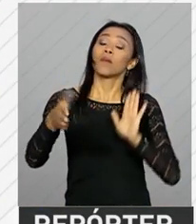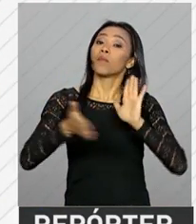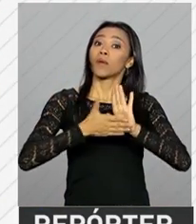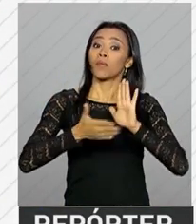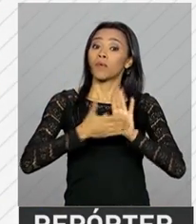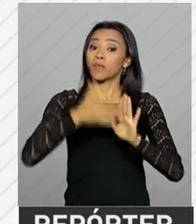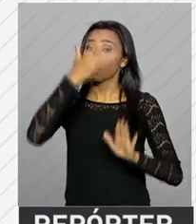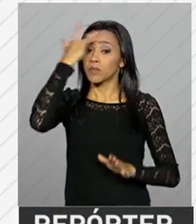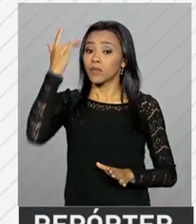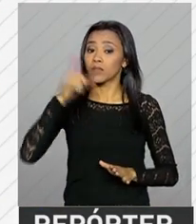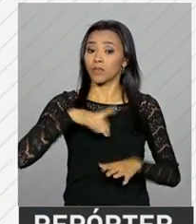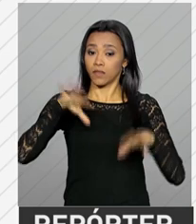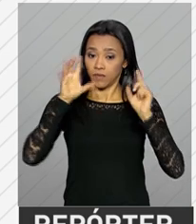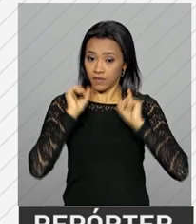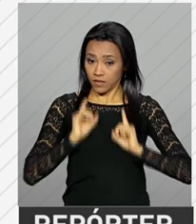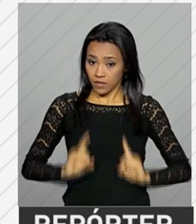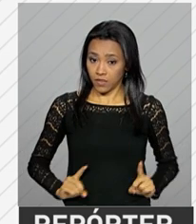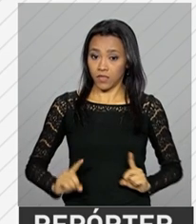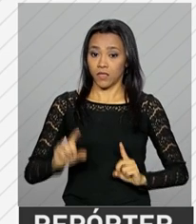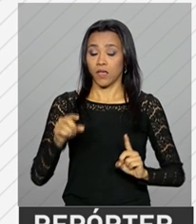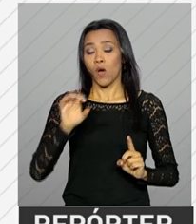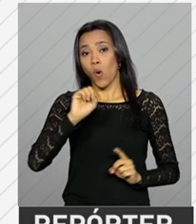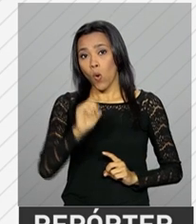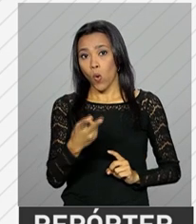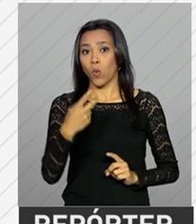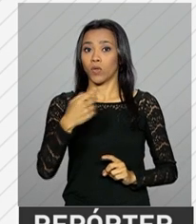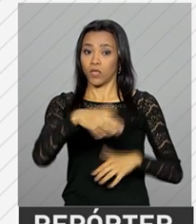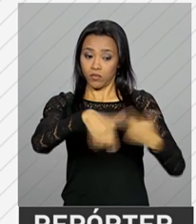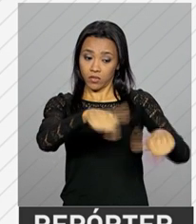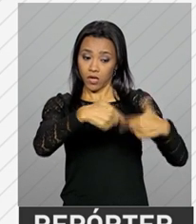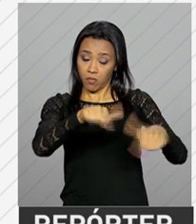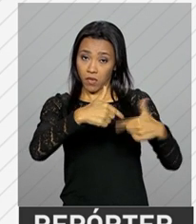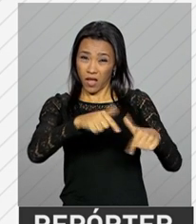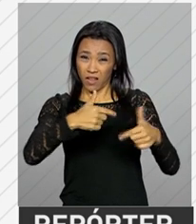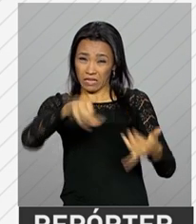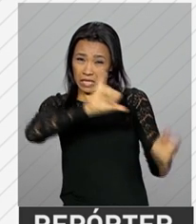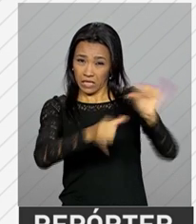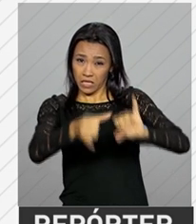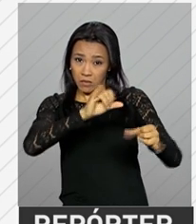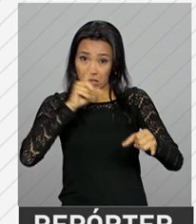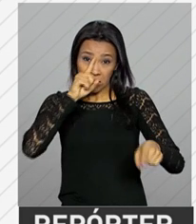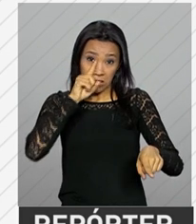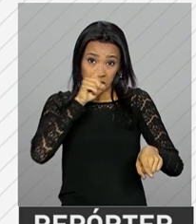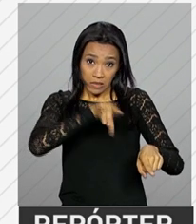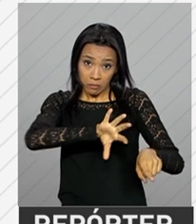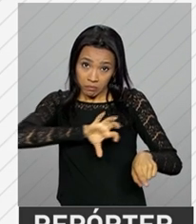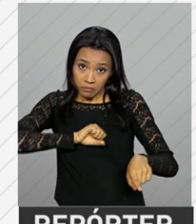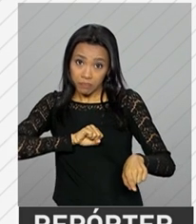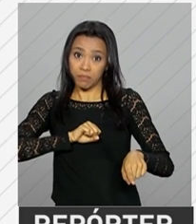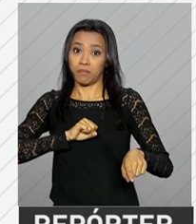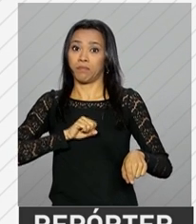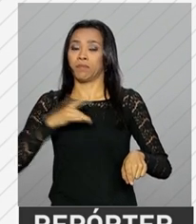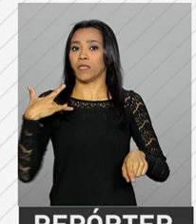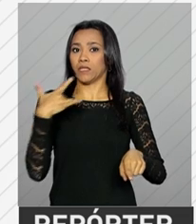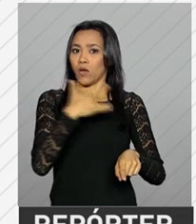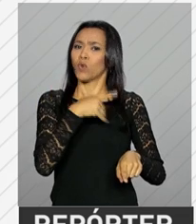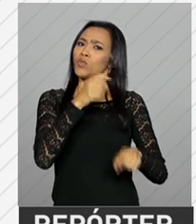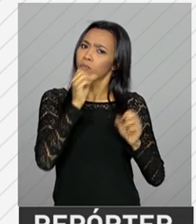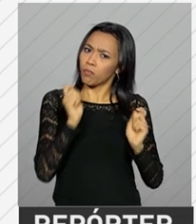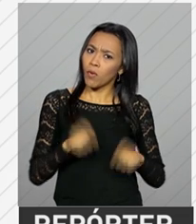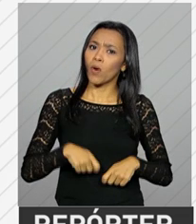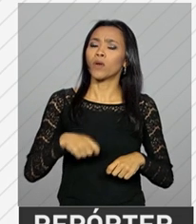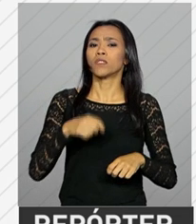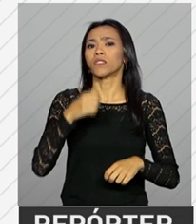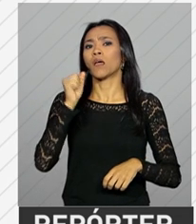pessoas com deficiência ou que sejam expostas no trabalho a agentes de risco à saúde possam se aposentar até